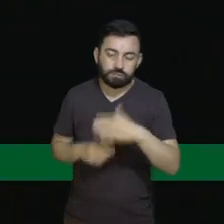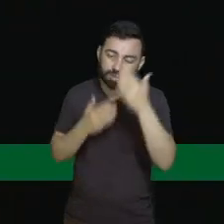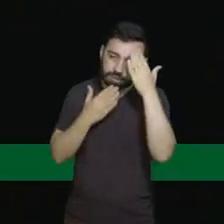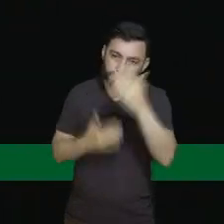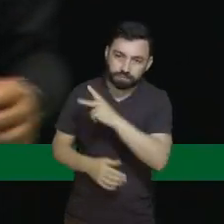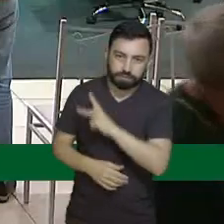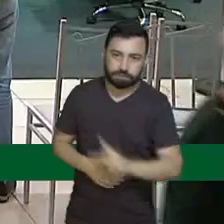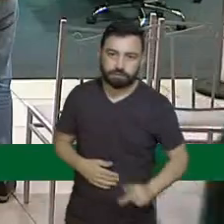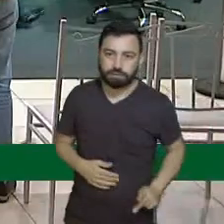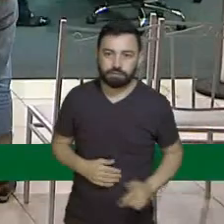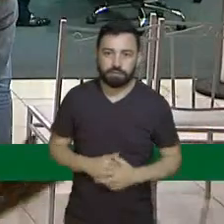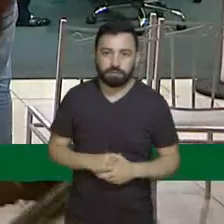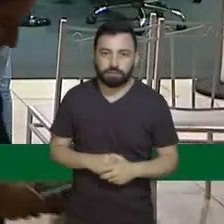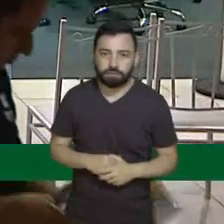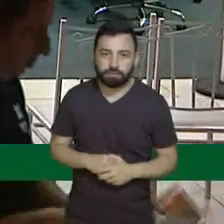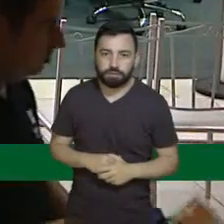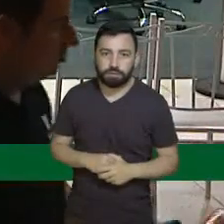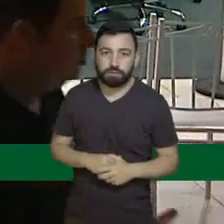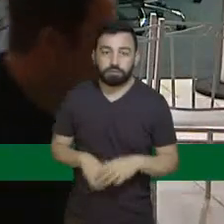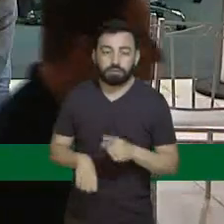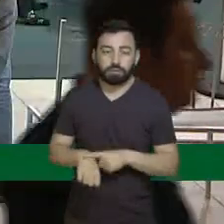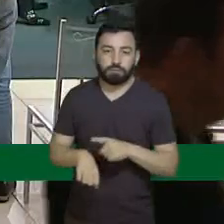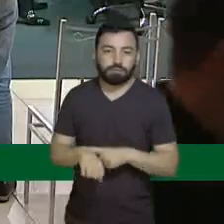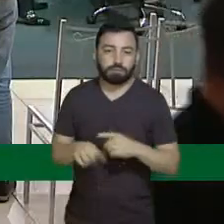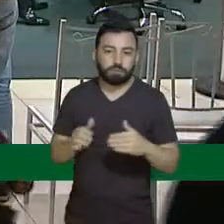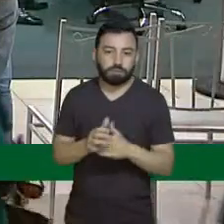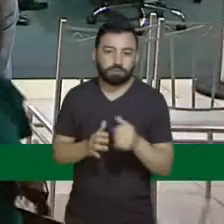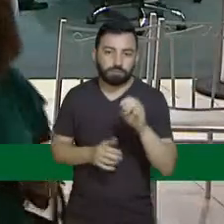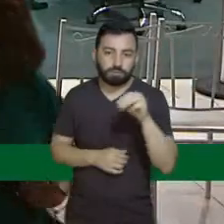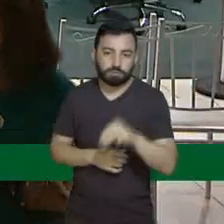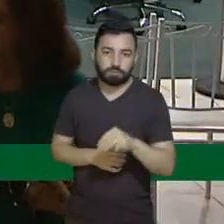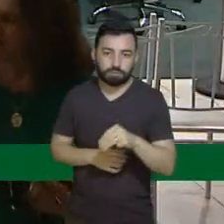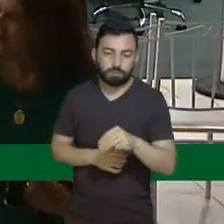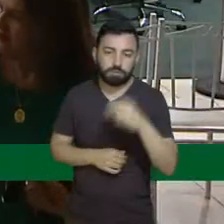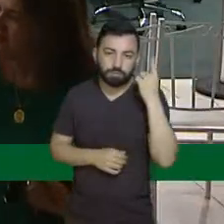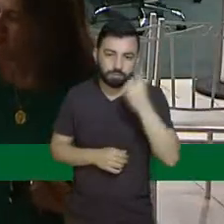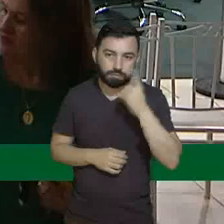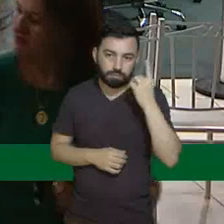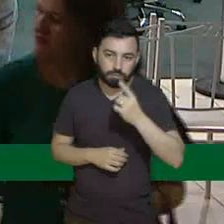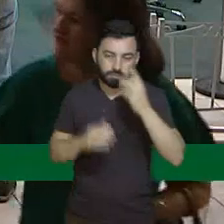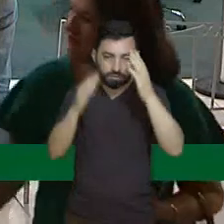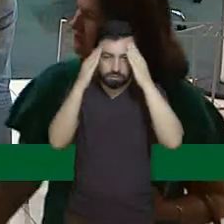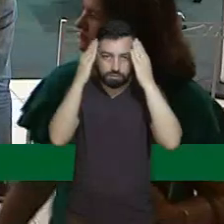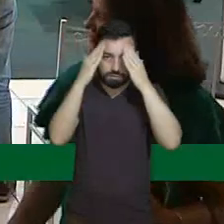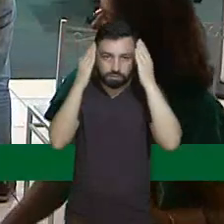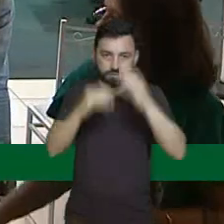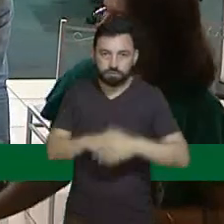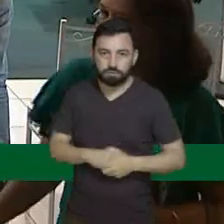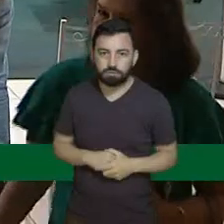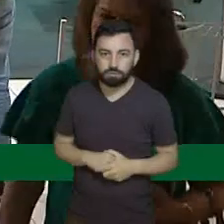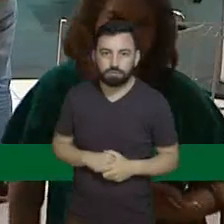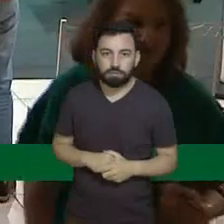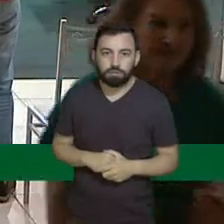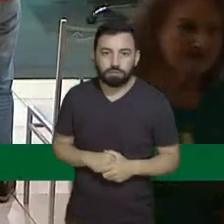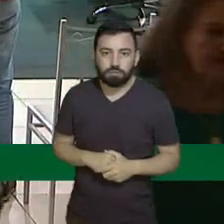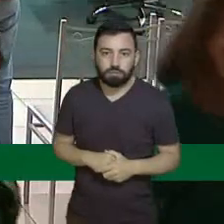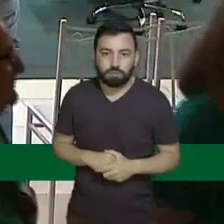presidente. Pelo tempo de até 10 minutos, para uso da palavra, o deputado José Milton Schaefer.